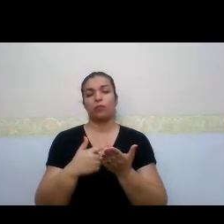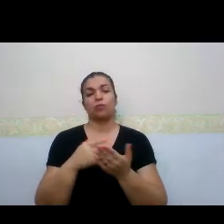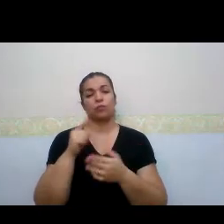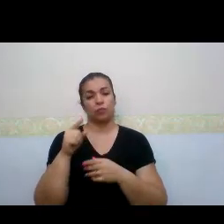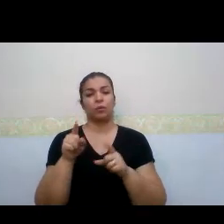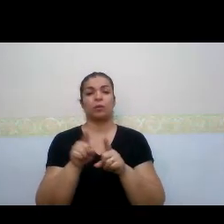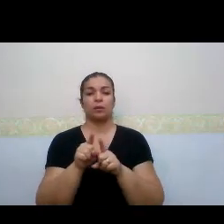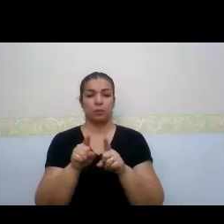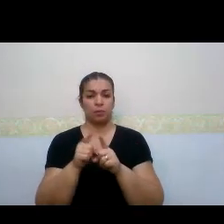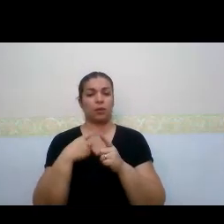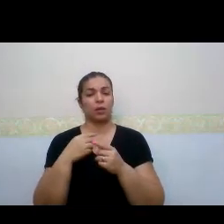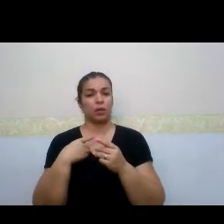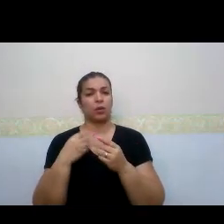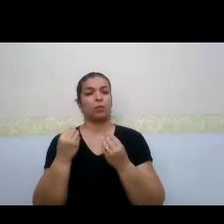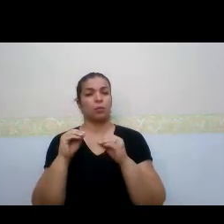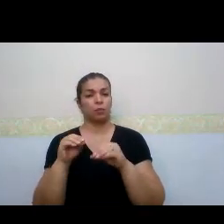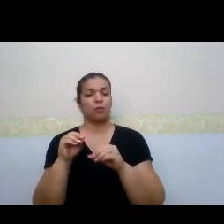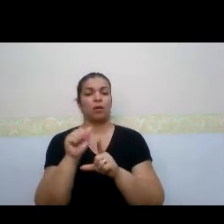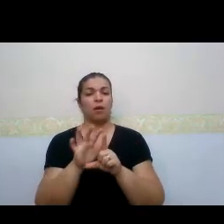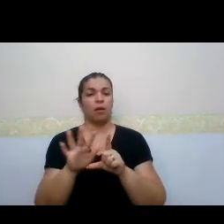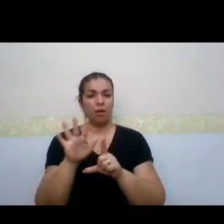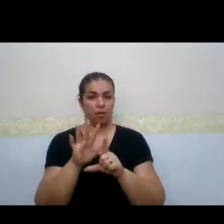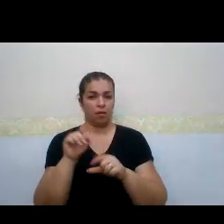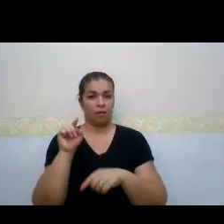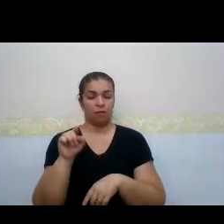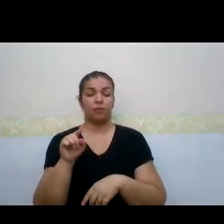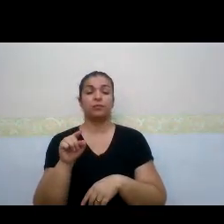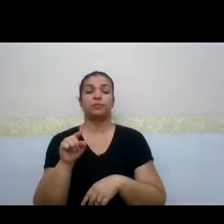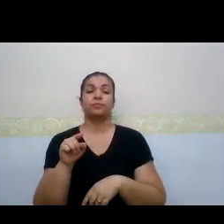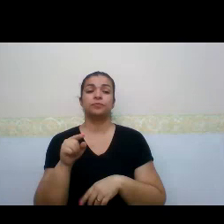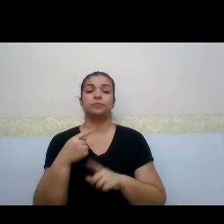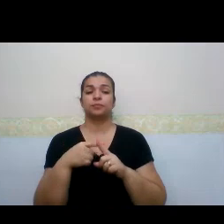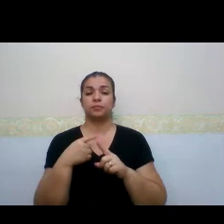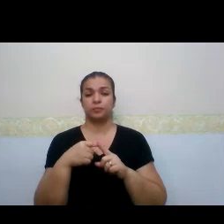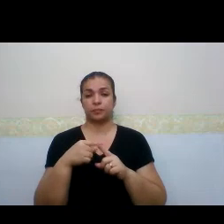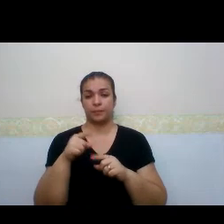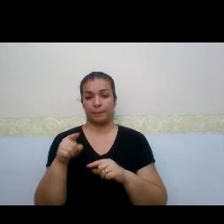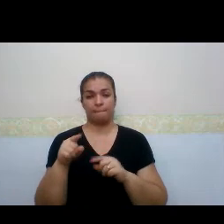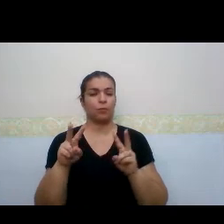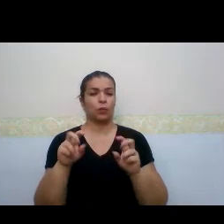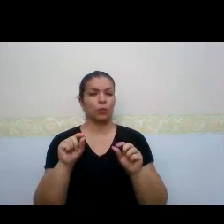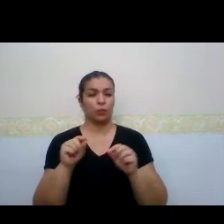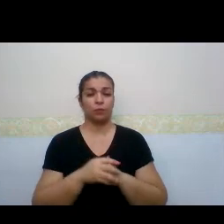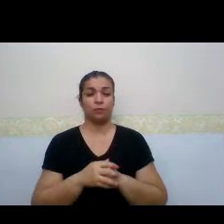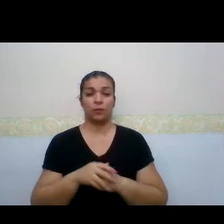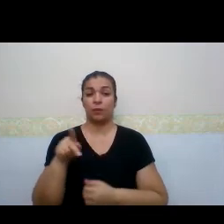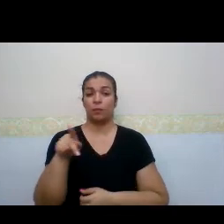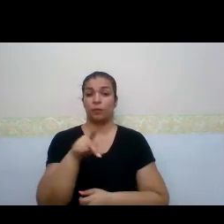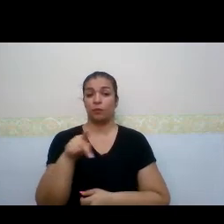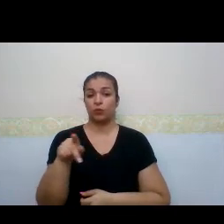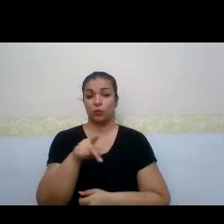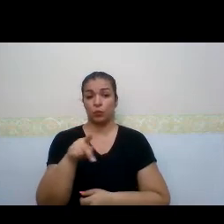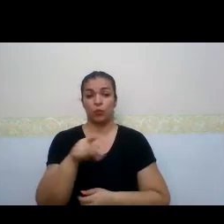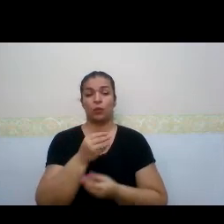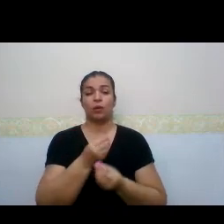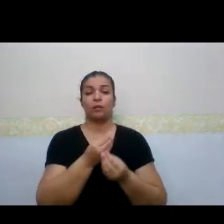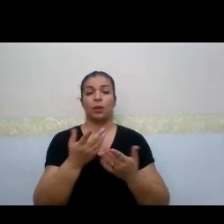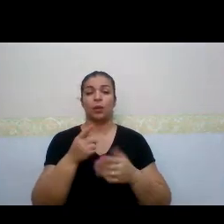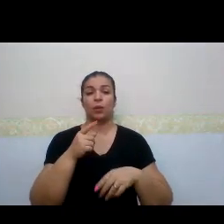disponível no AVA. A professora, na sala de aula, ela pegou e distribuiu um monte de